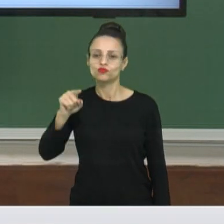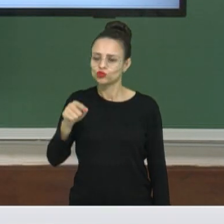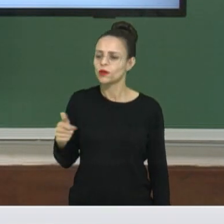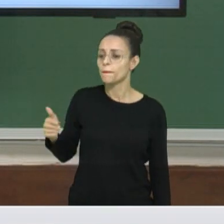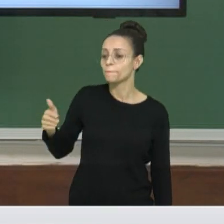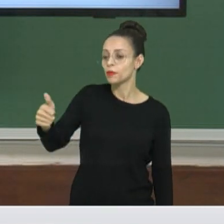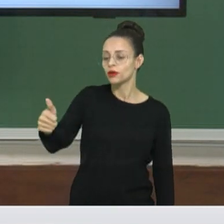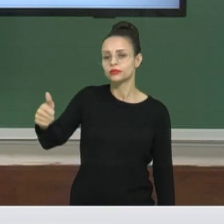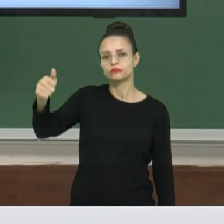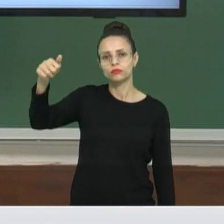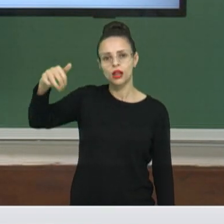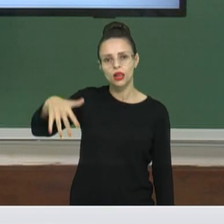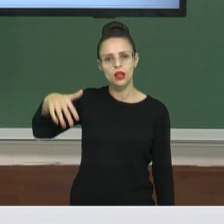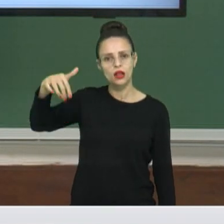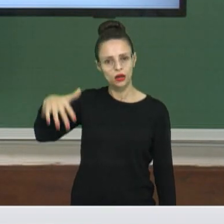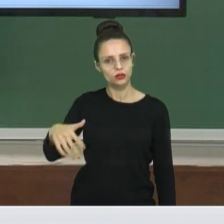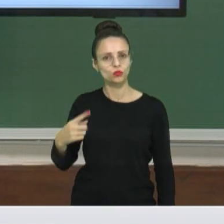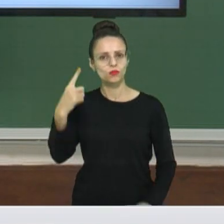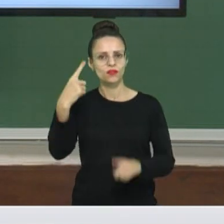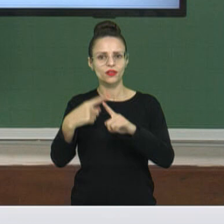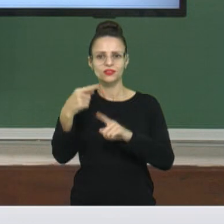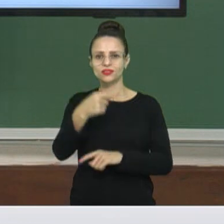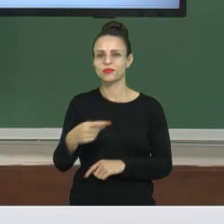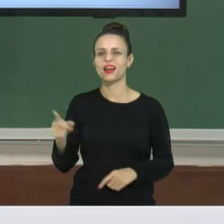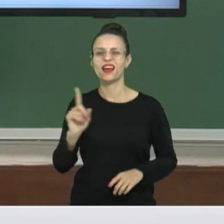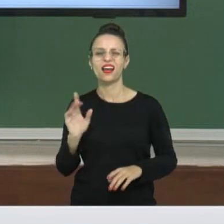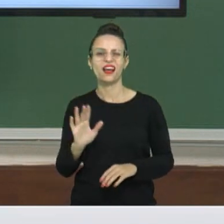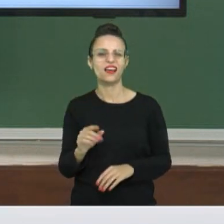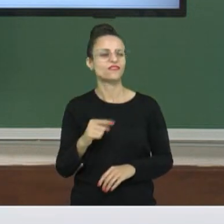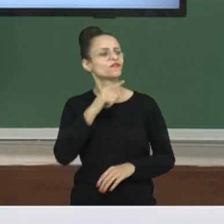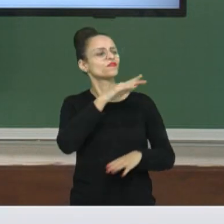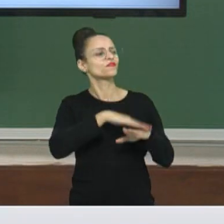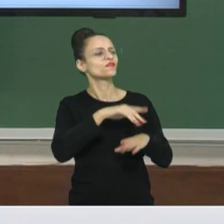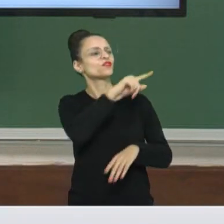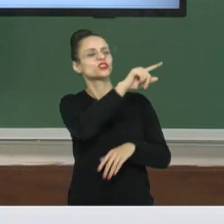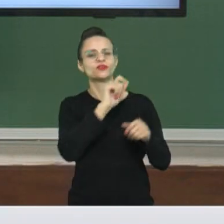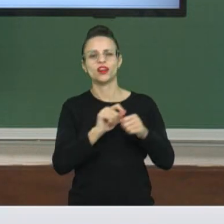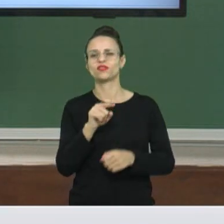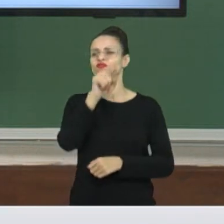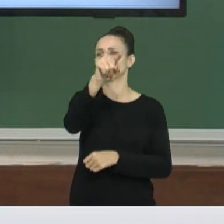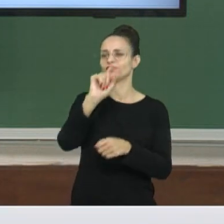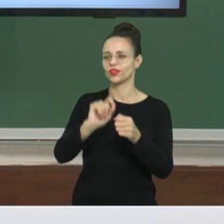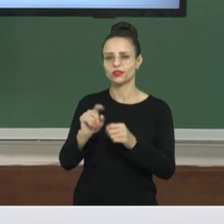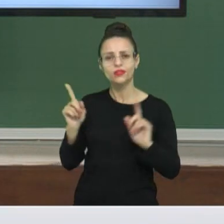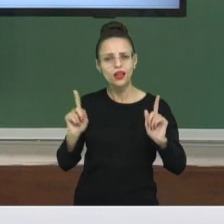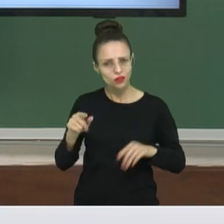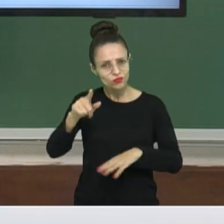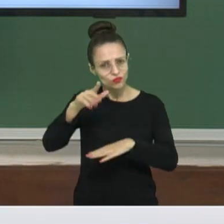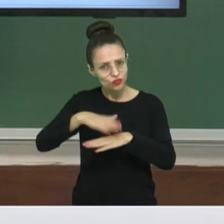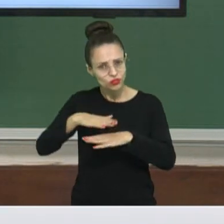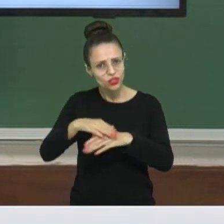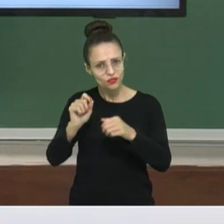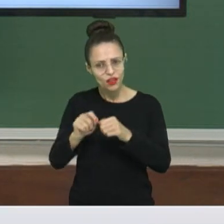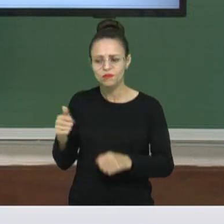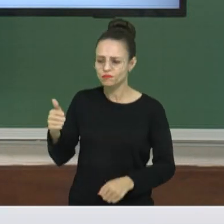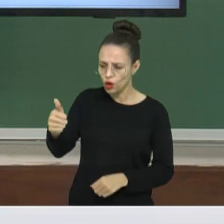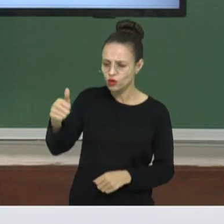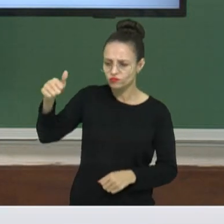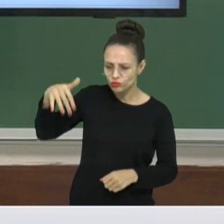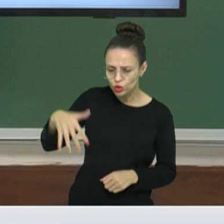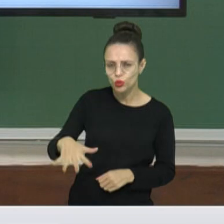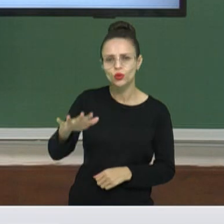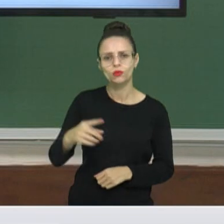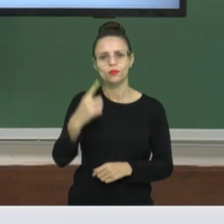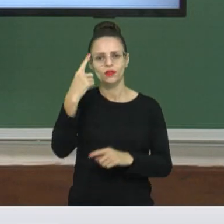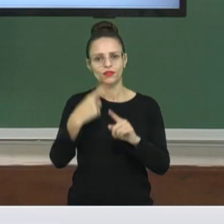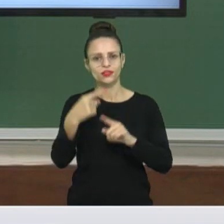dá a descarga 1 vez por semana. Não espere que, fulana vai fazer, cicrano vai fazer. Não, vai lá, dá uma descarguinha, 1 vez por